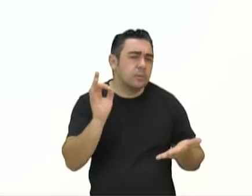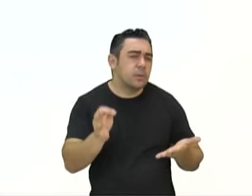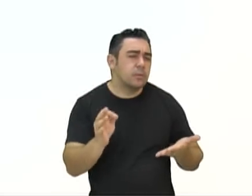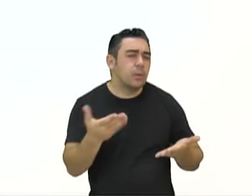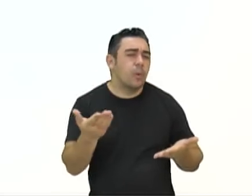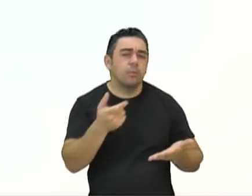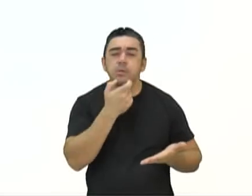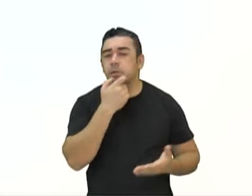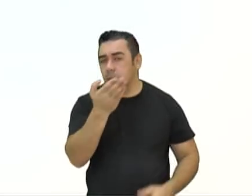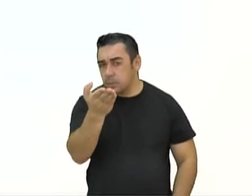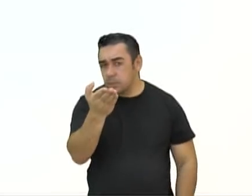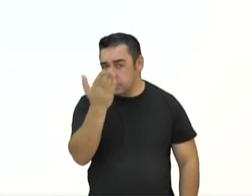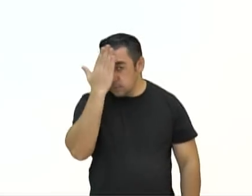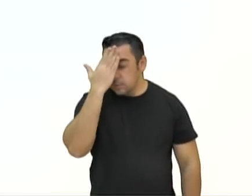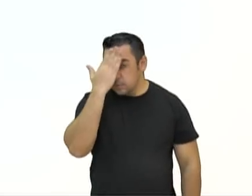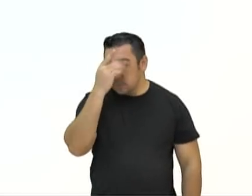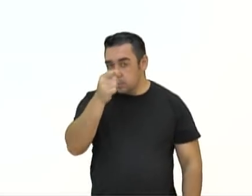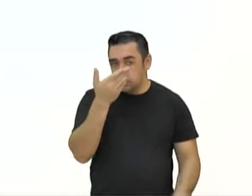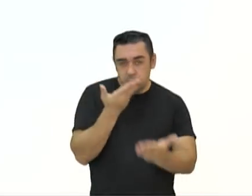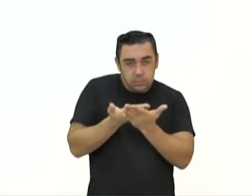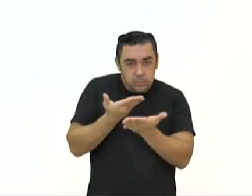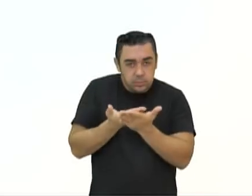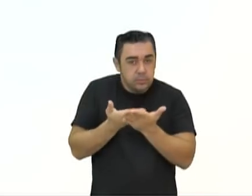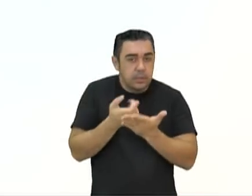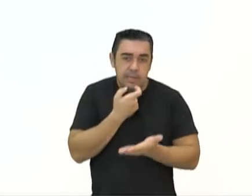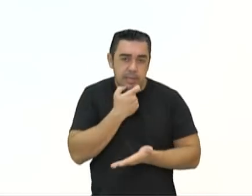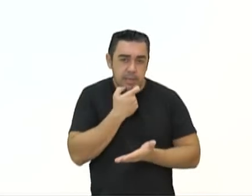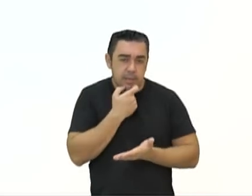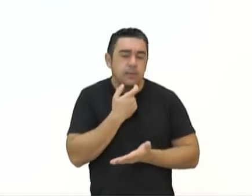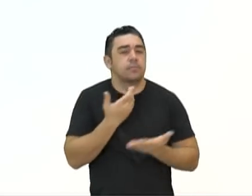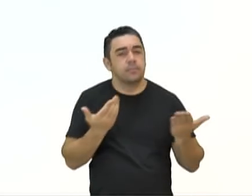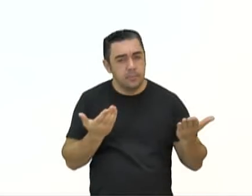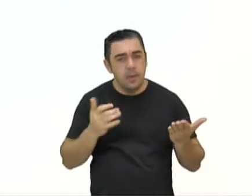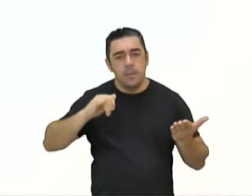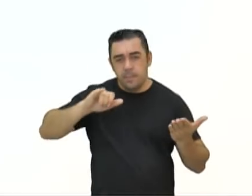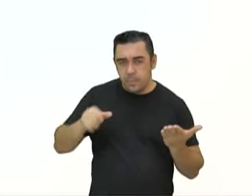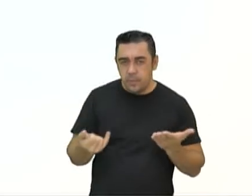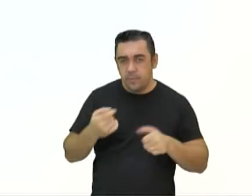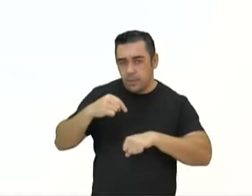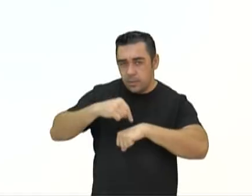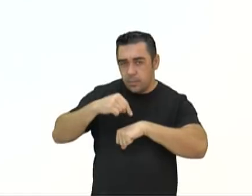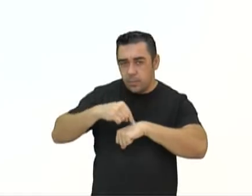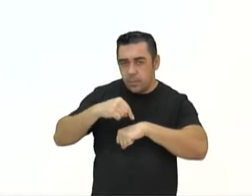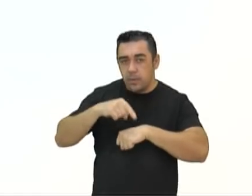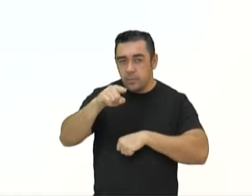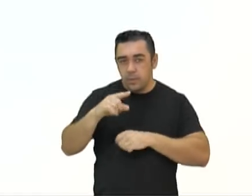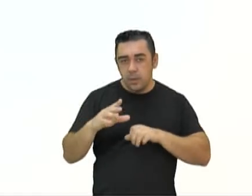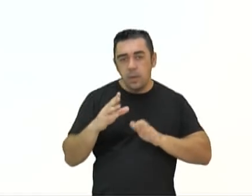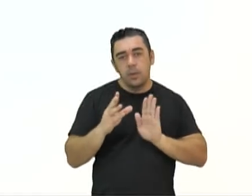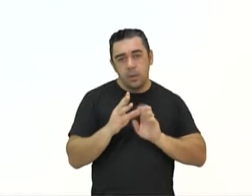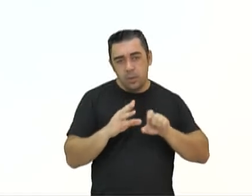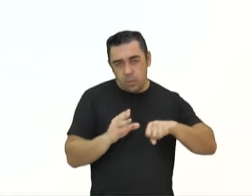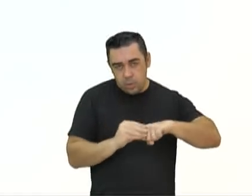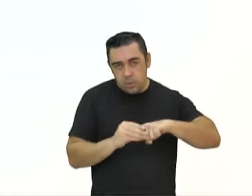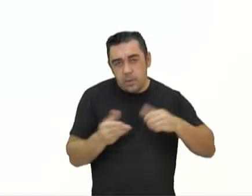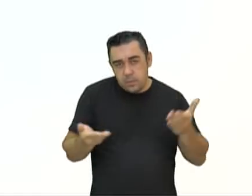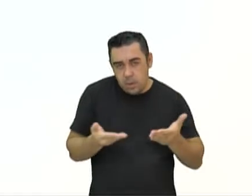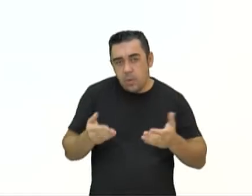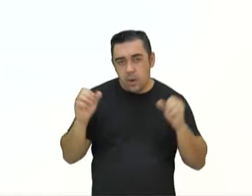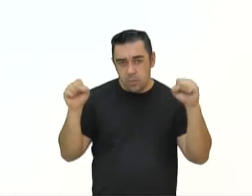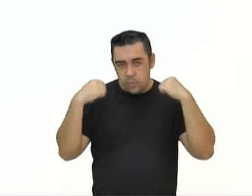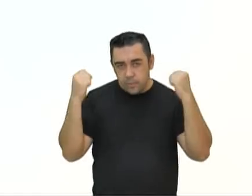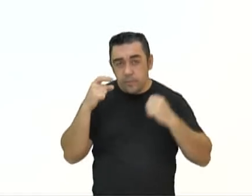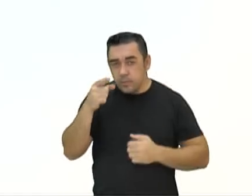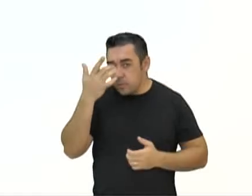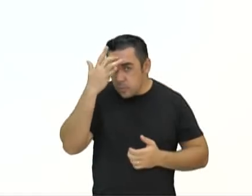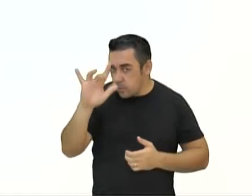seu inglês? Você tem estudado nas aulas de inglês? Então vamos aproveitar esse conhecimento agora aqui também na educação física. Se você